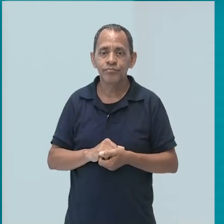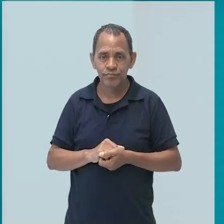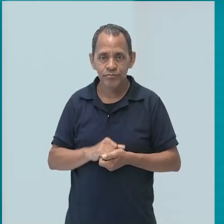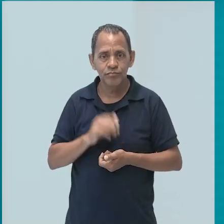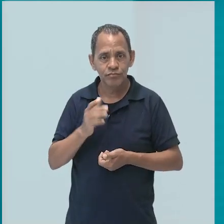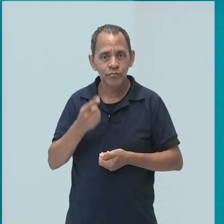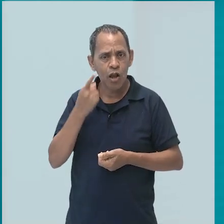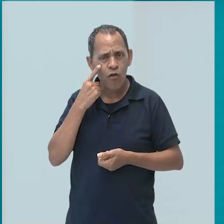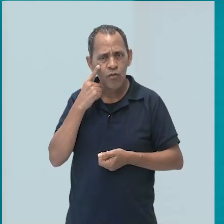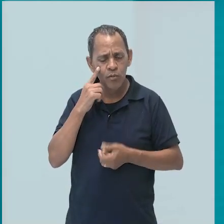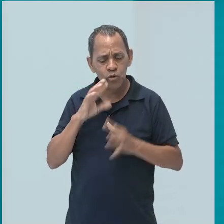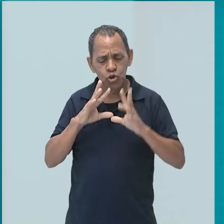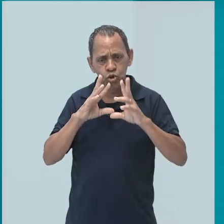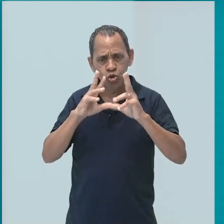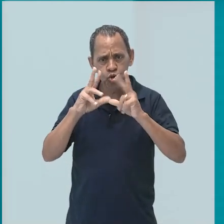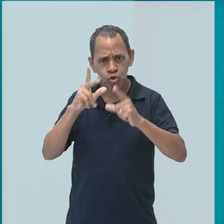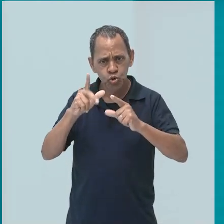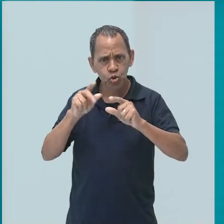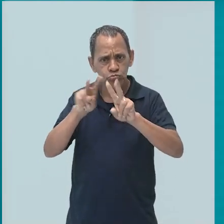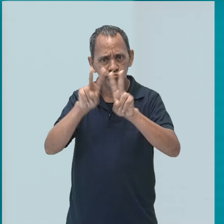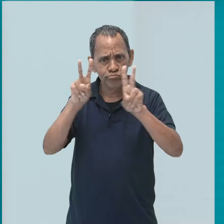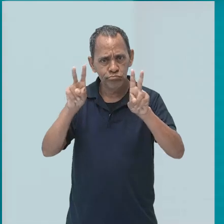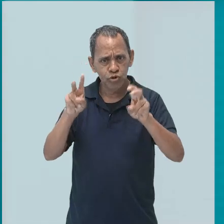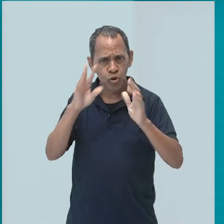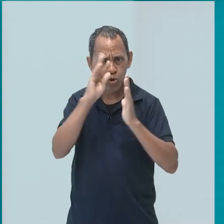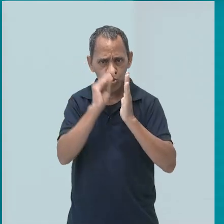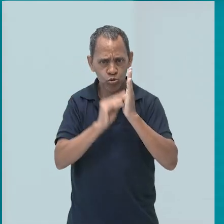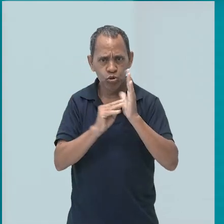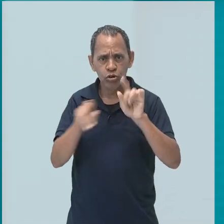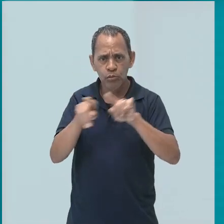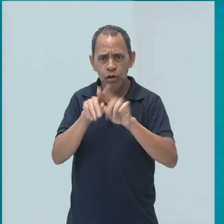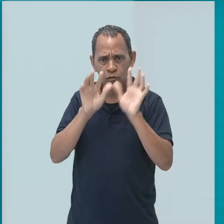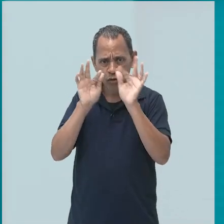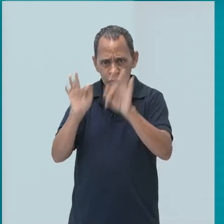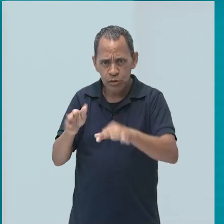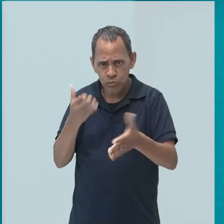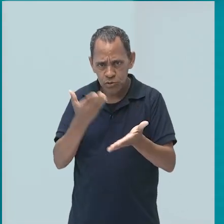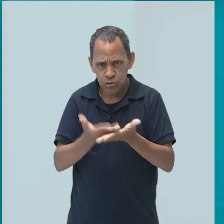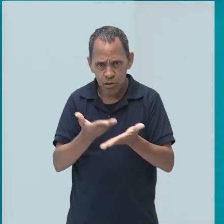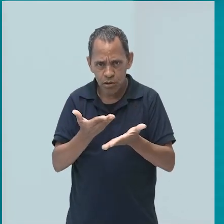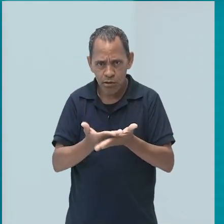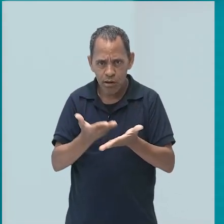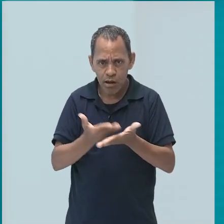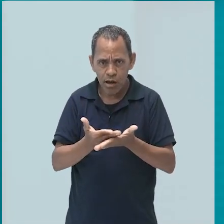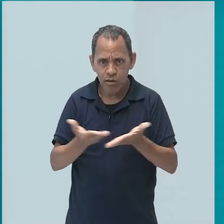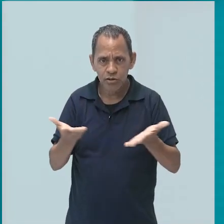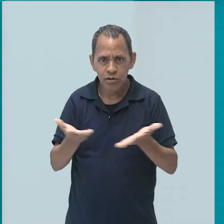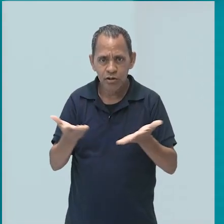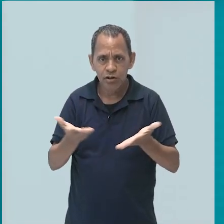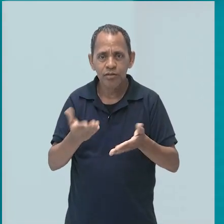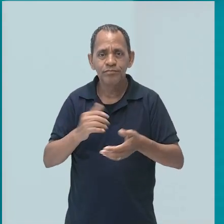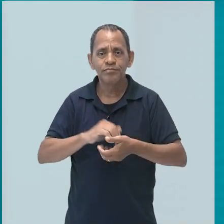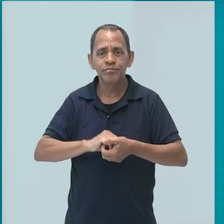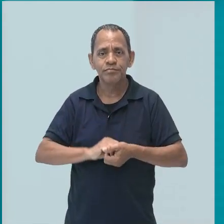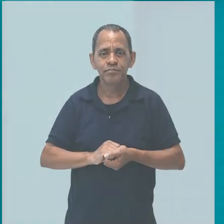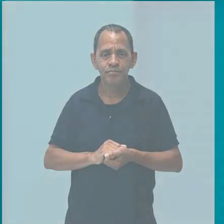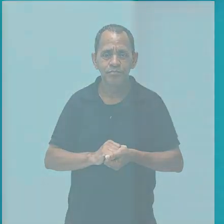vimos tudo isso até aqui, nós vamos finalizar a nossa aula nesse momento.